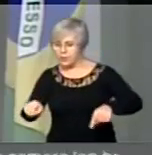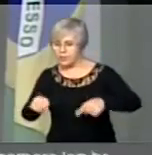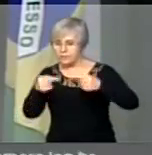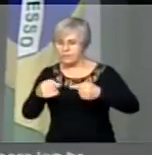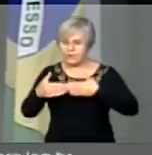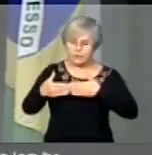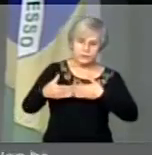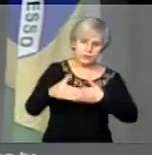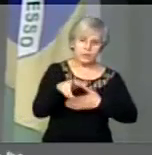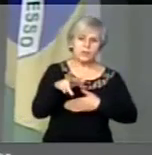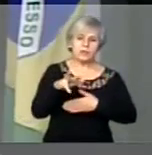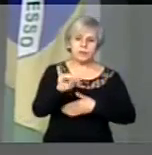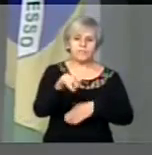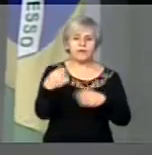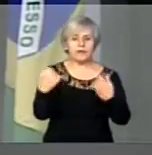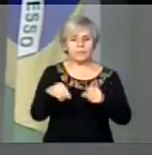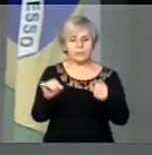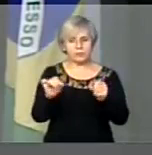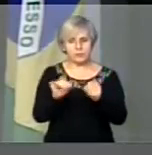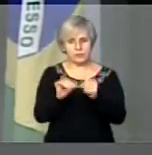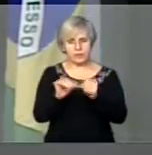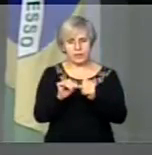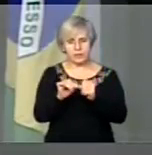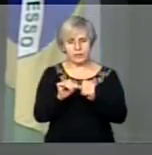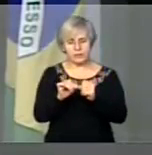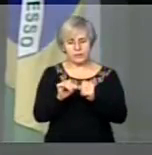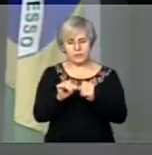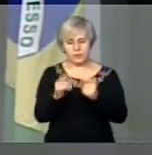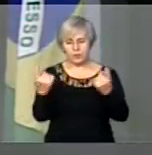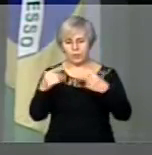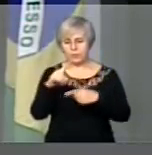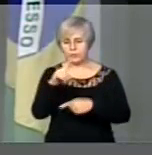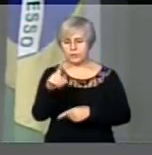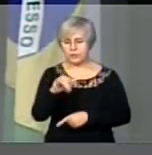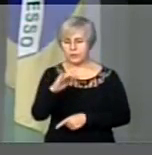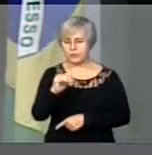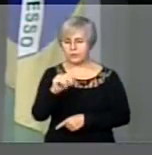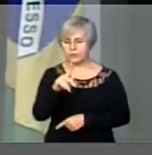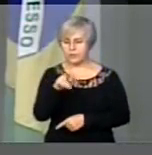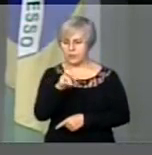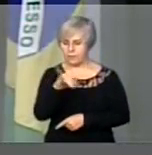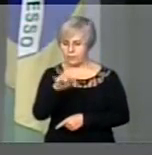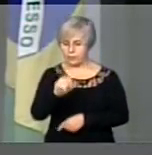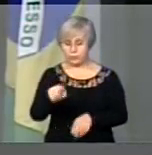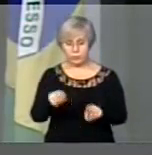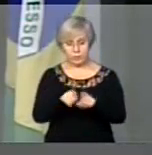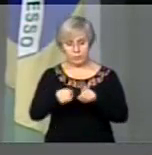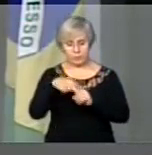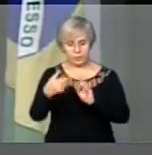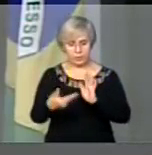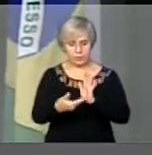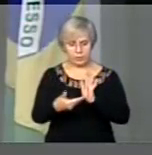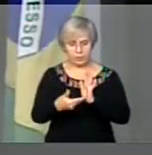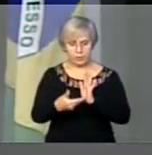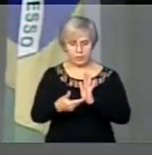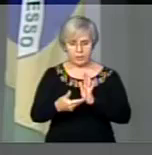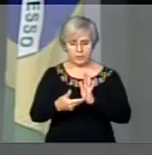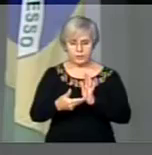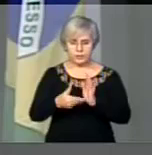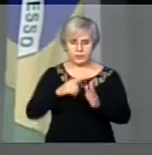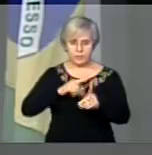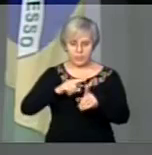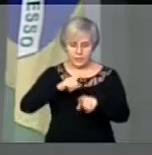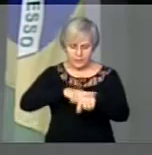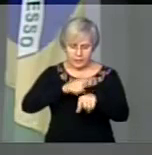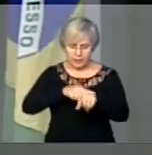que fazer. É também iniciativa desta casa a proposta de dobrar o tempo da licença